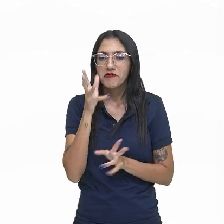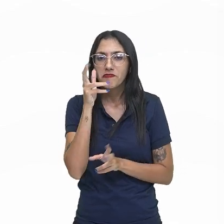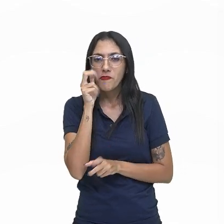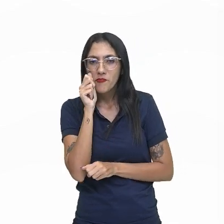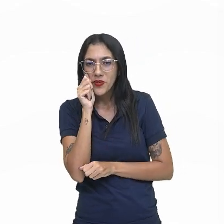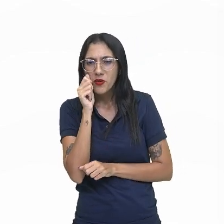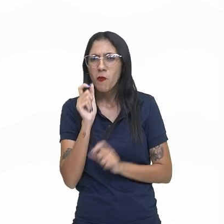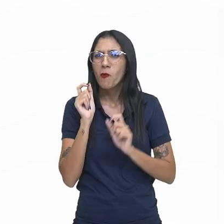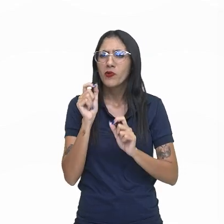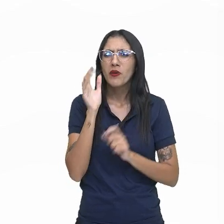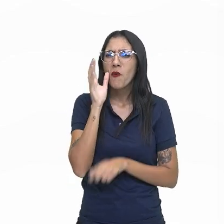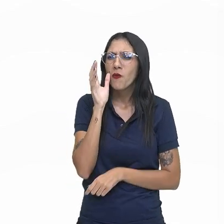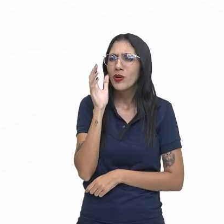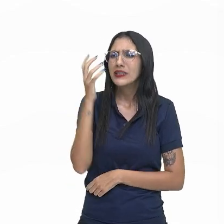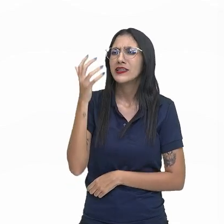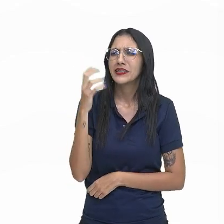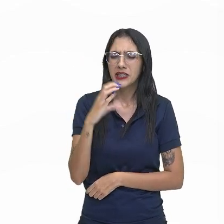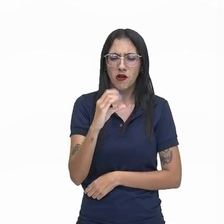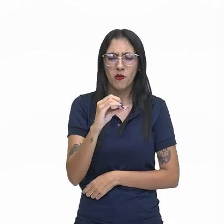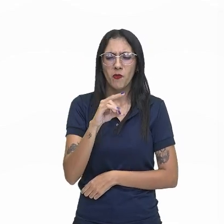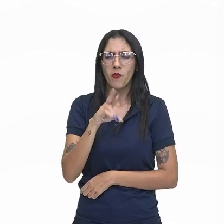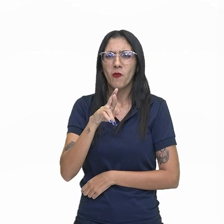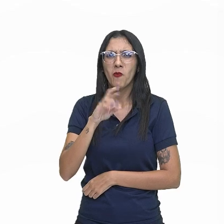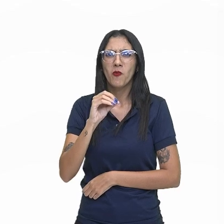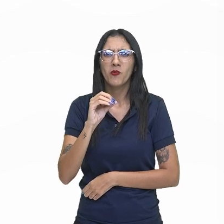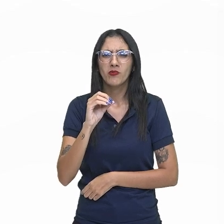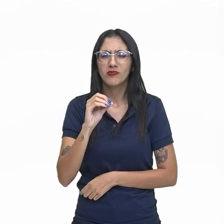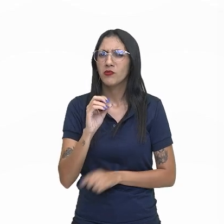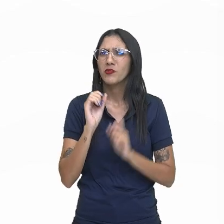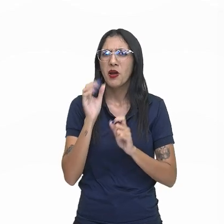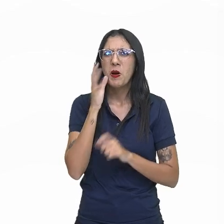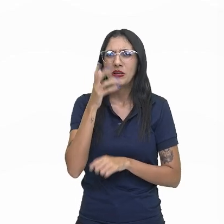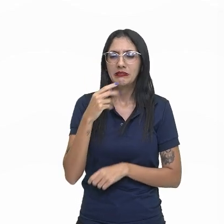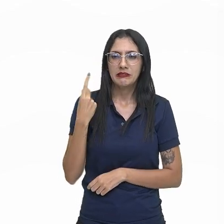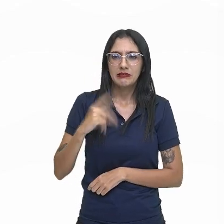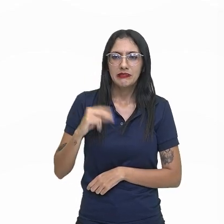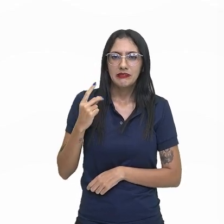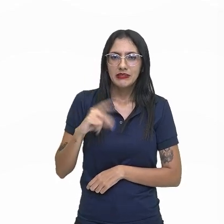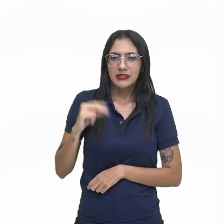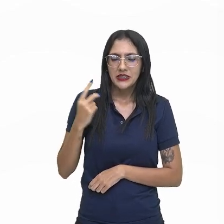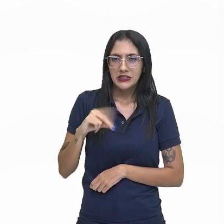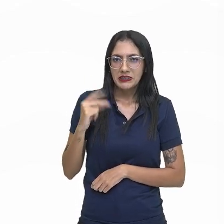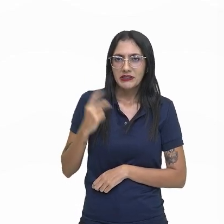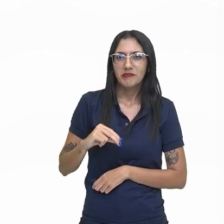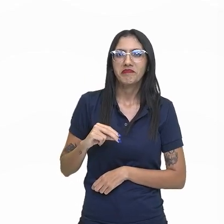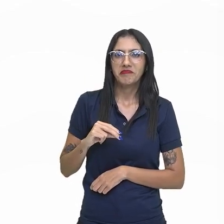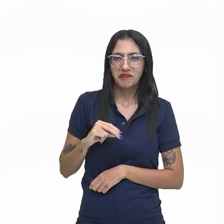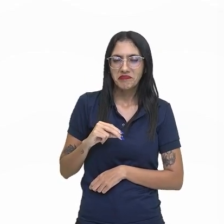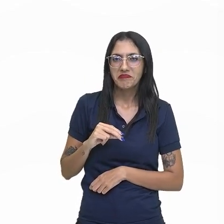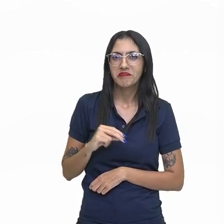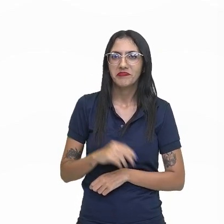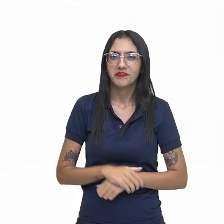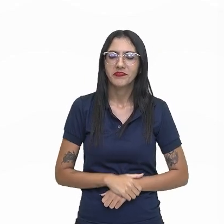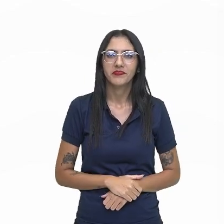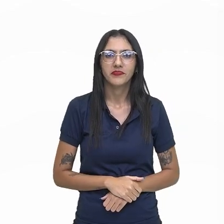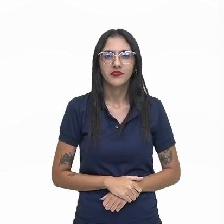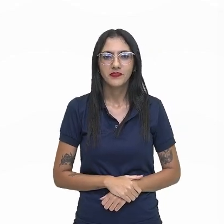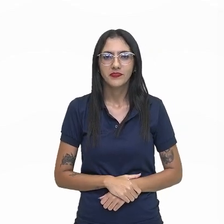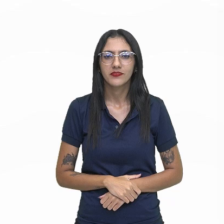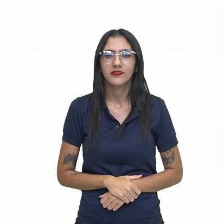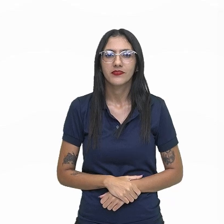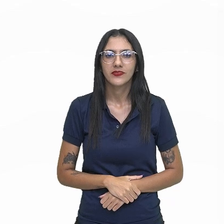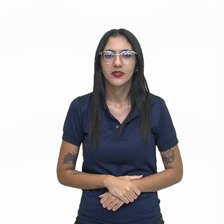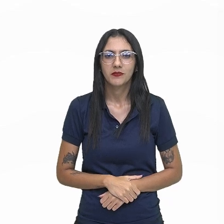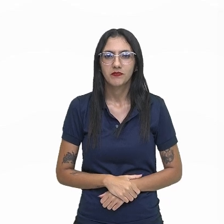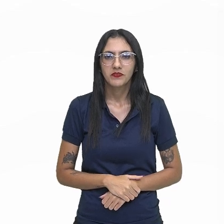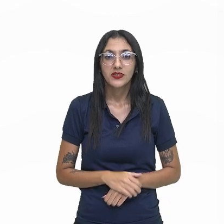entrar no couro sabe o que é, né? Pegar, peiar. Não